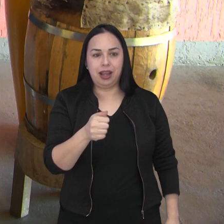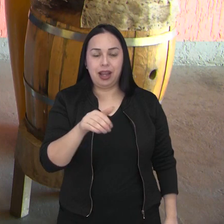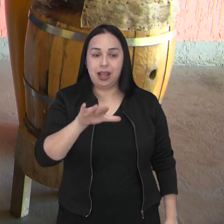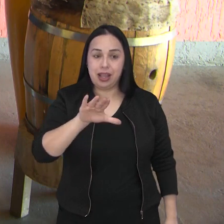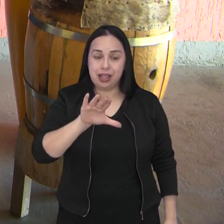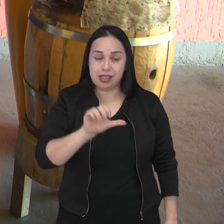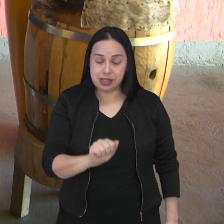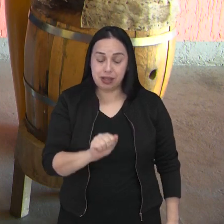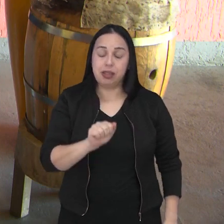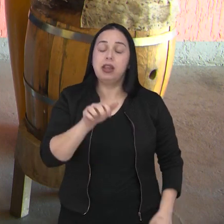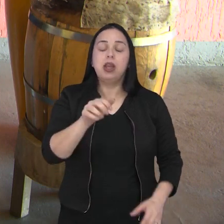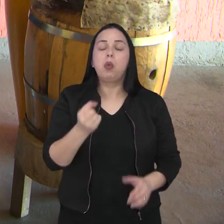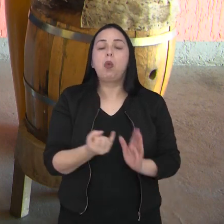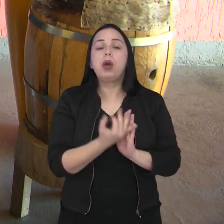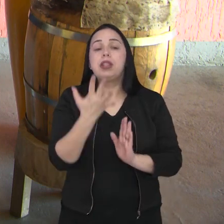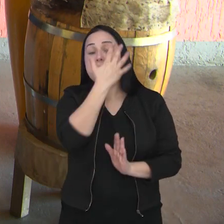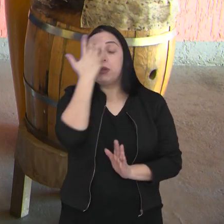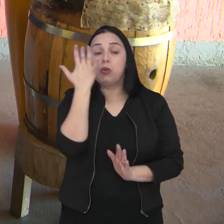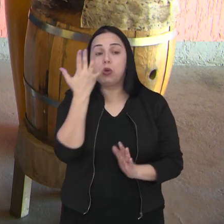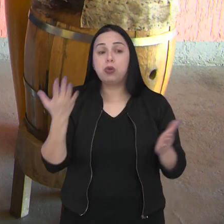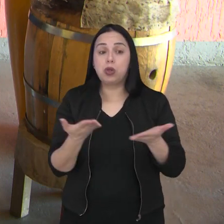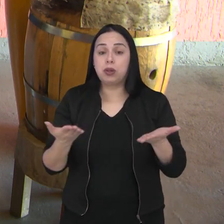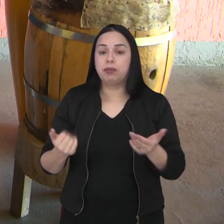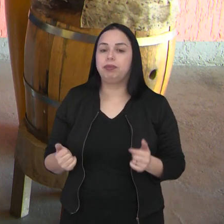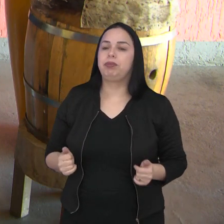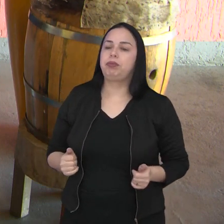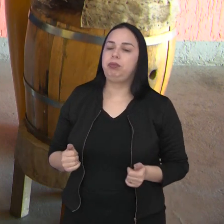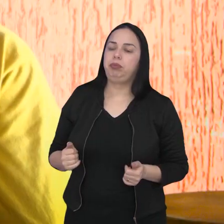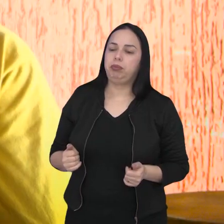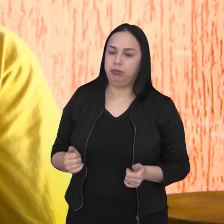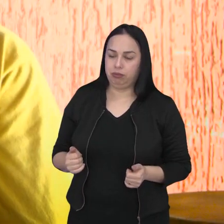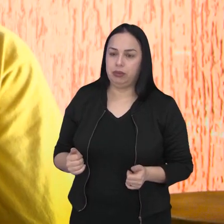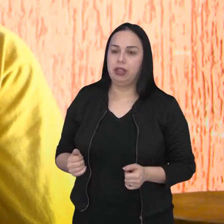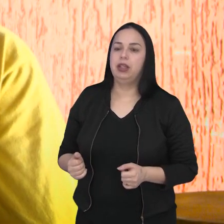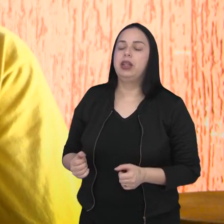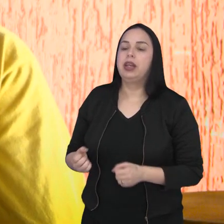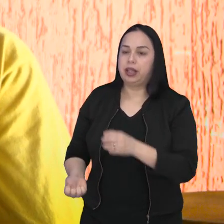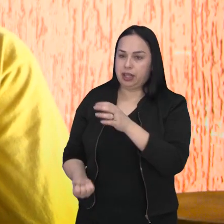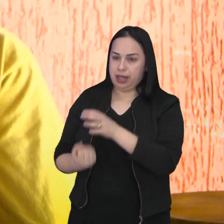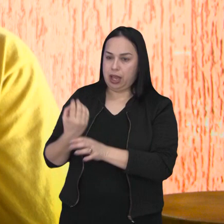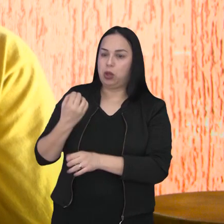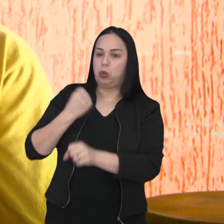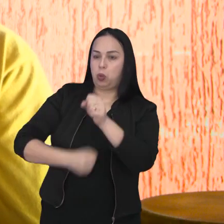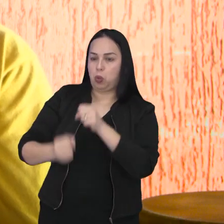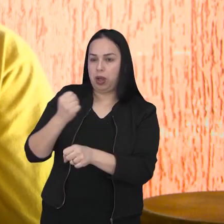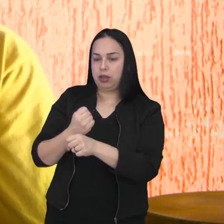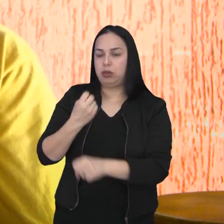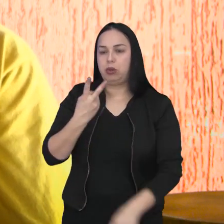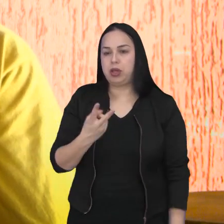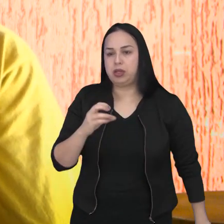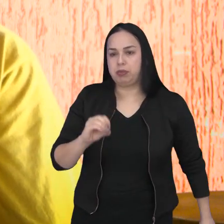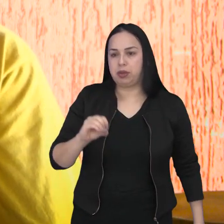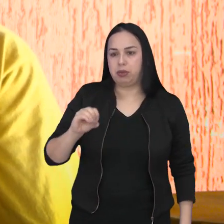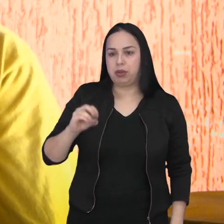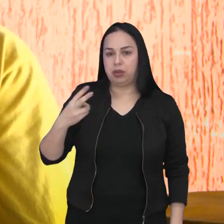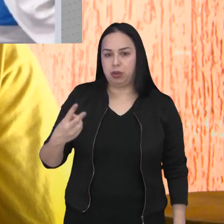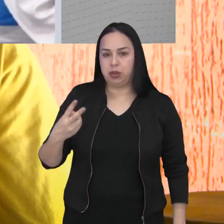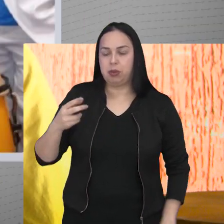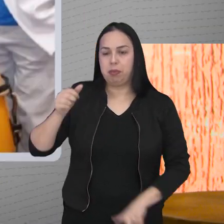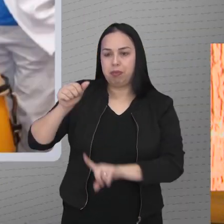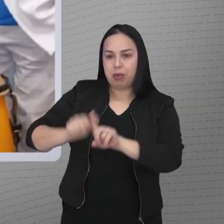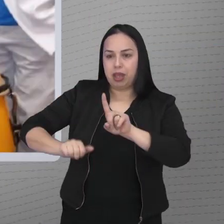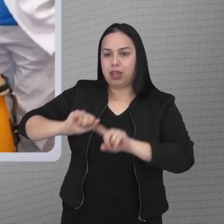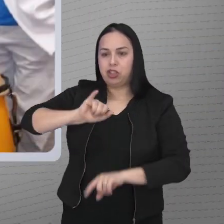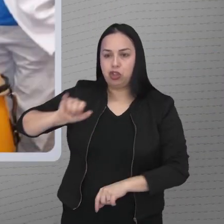integrantes? Onde vocês se apresentam? Então, nós foi em 2002... Foi em